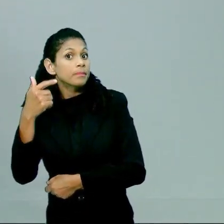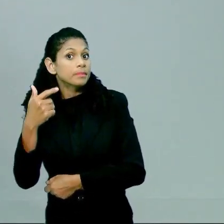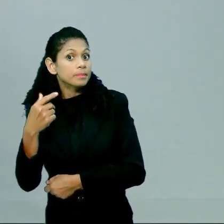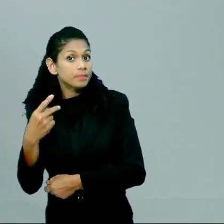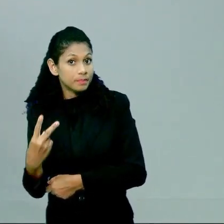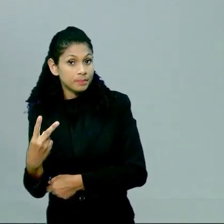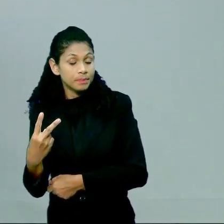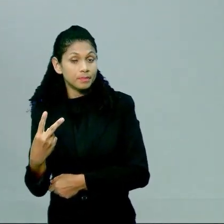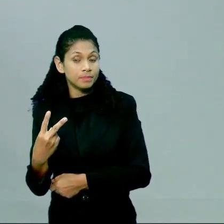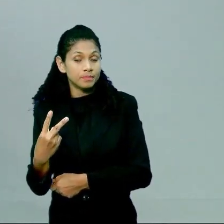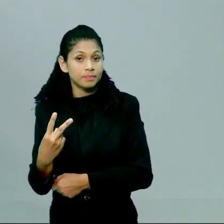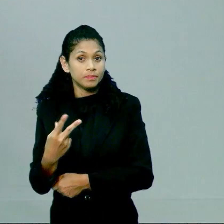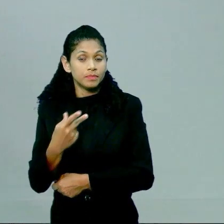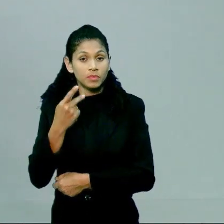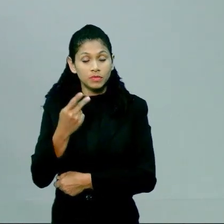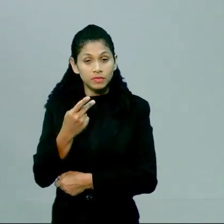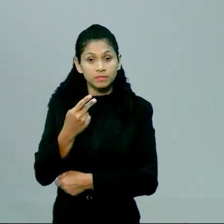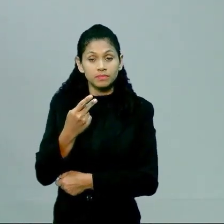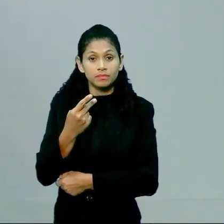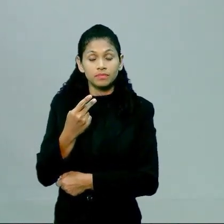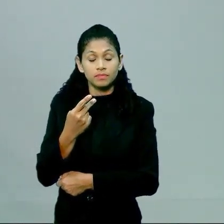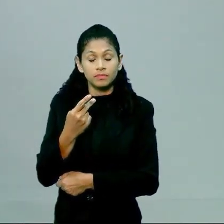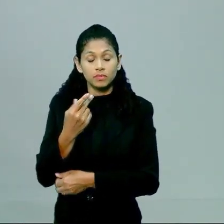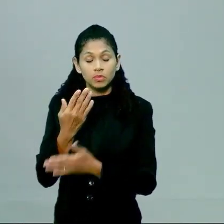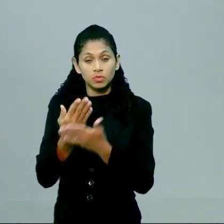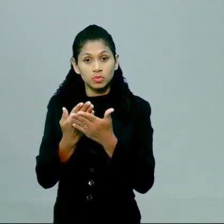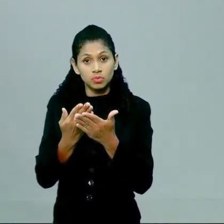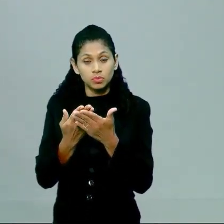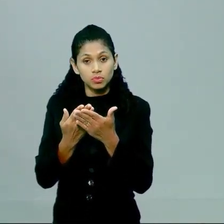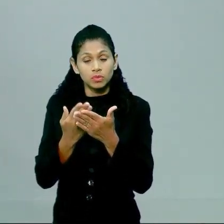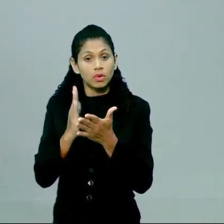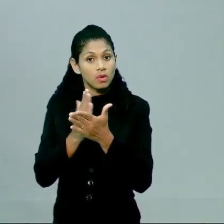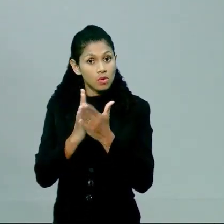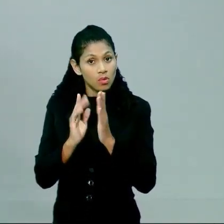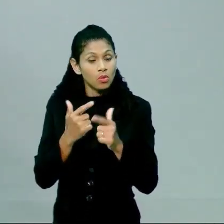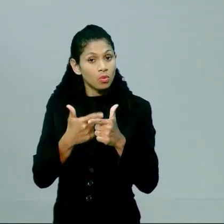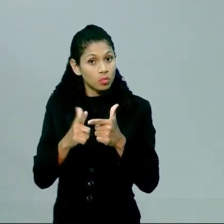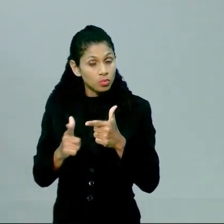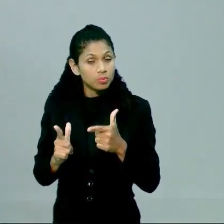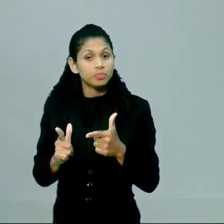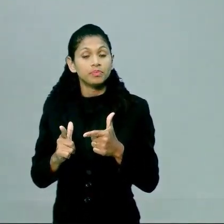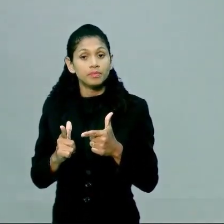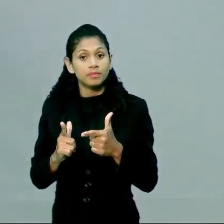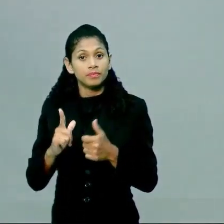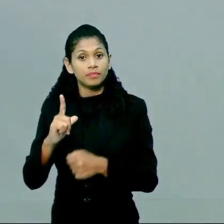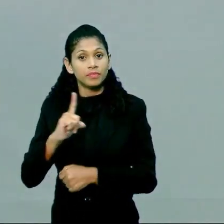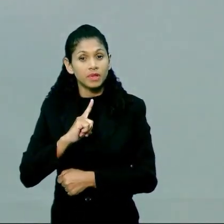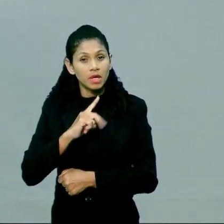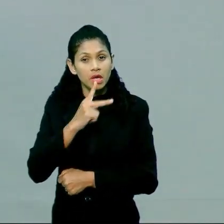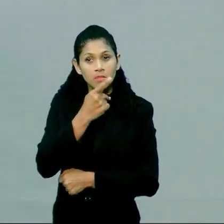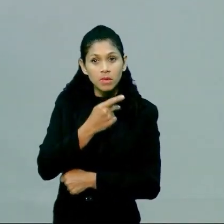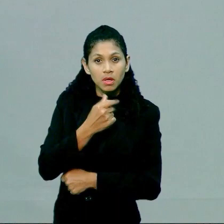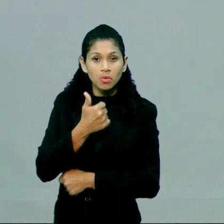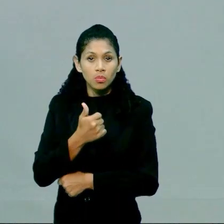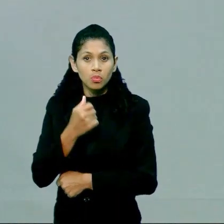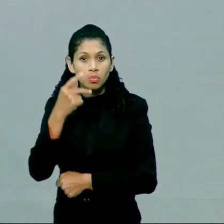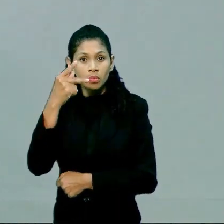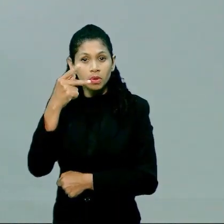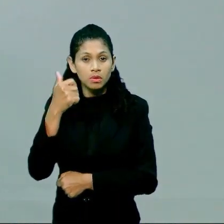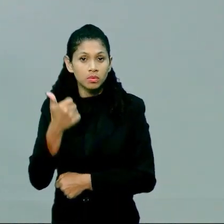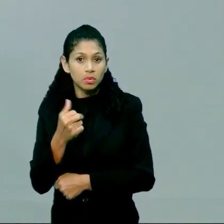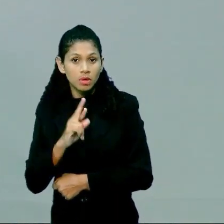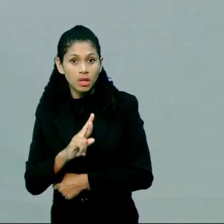a gente vai trabalhar com algumas situações. Então observe, ele vai falar de P1, P2,